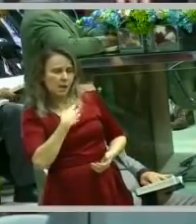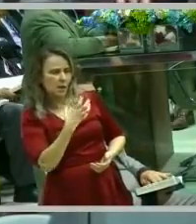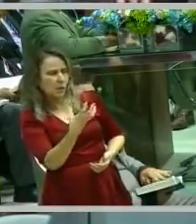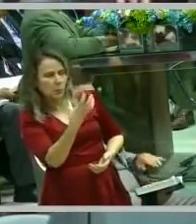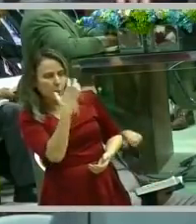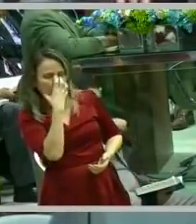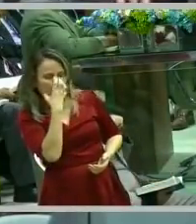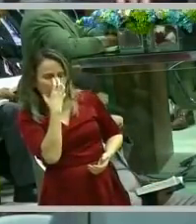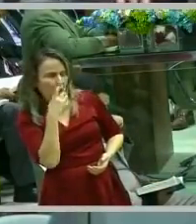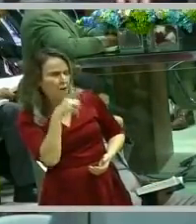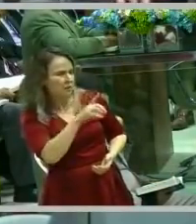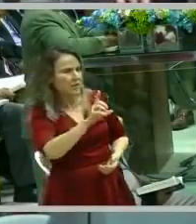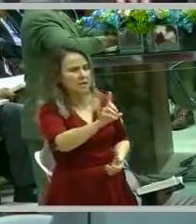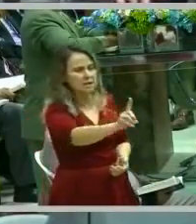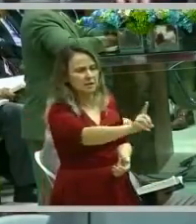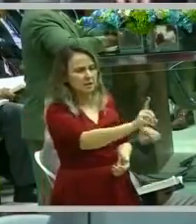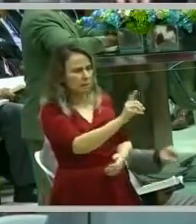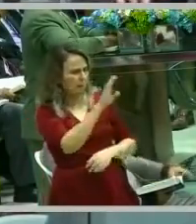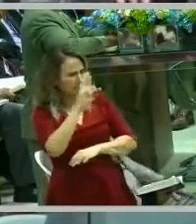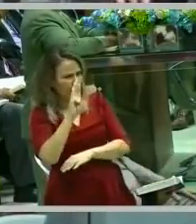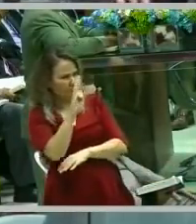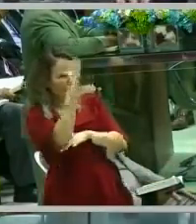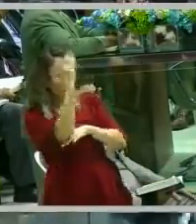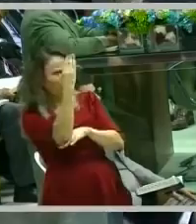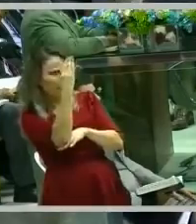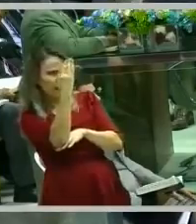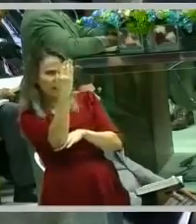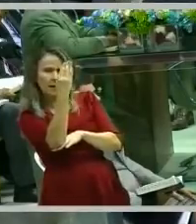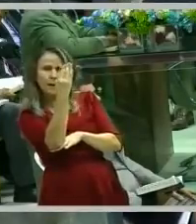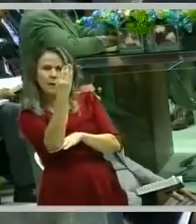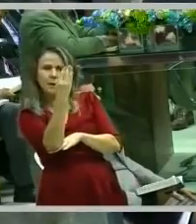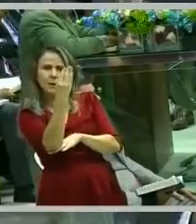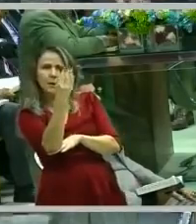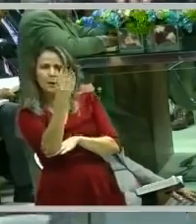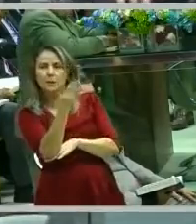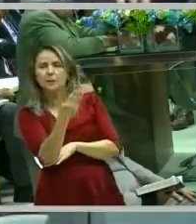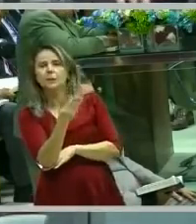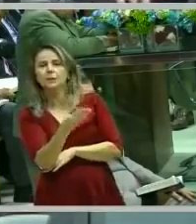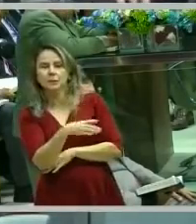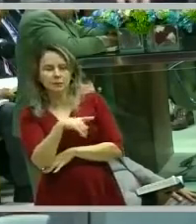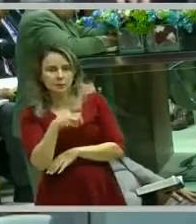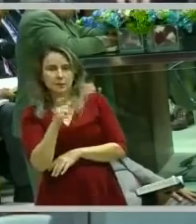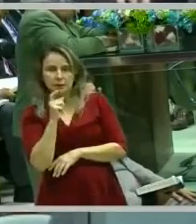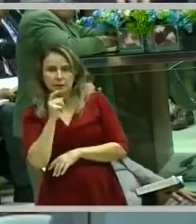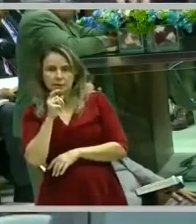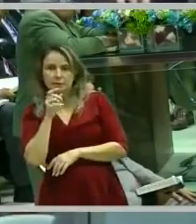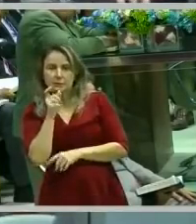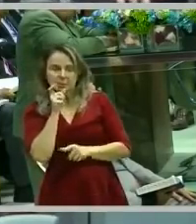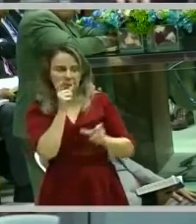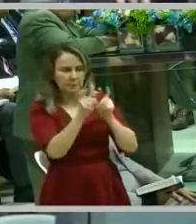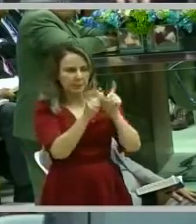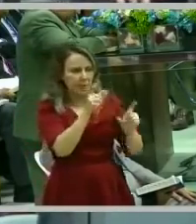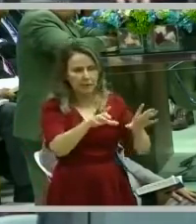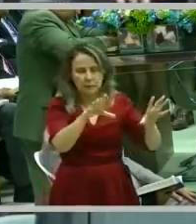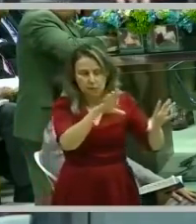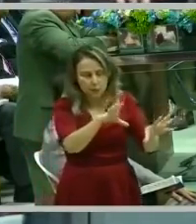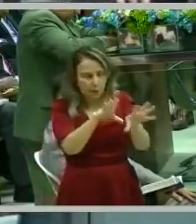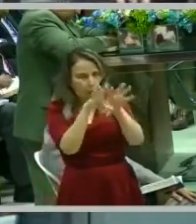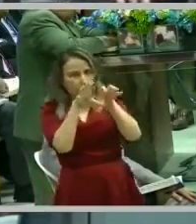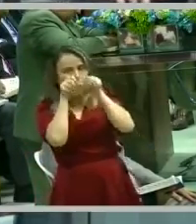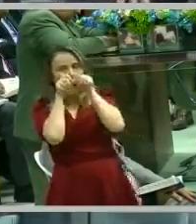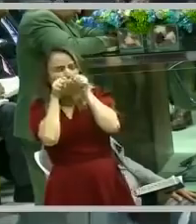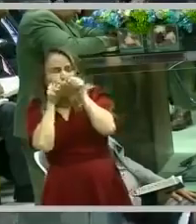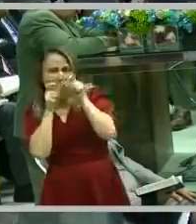tu vires a mim com paus? E o filisteu amaldiçoou a Davi pelos seus deuses. Olha, irmão, eu sou